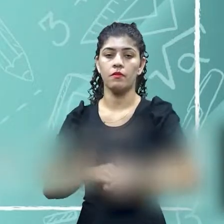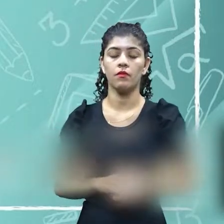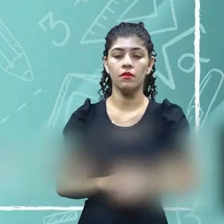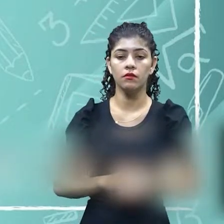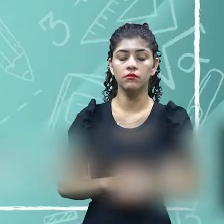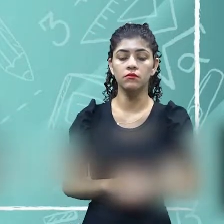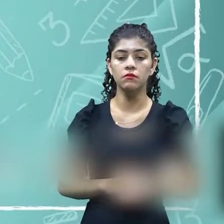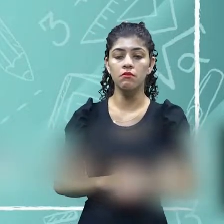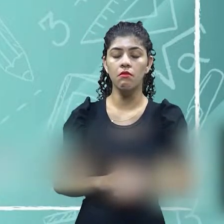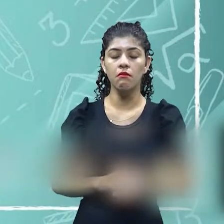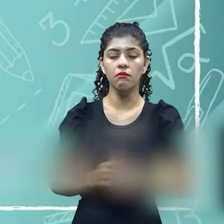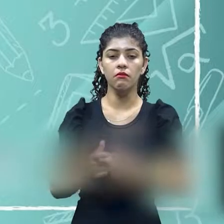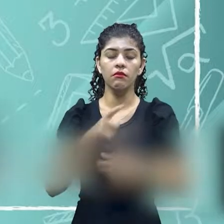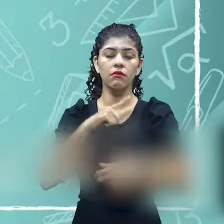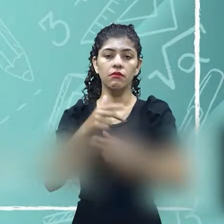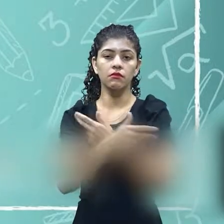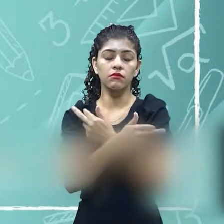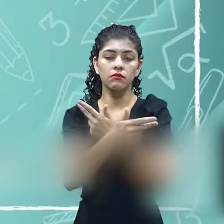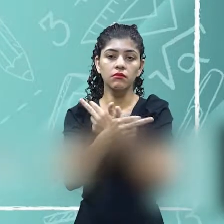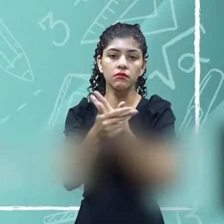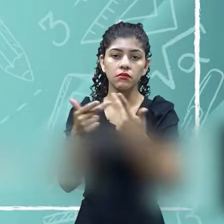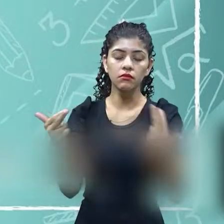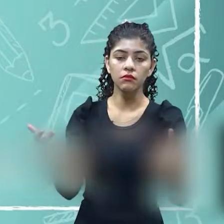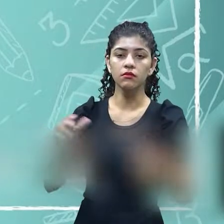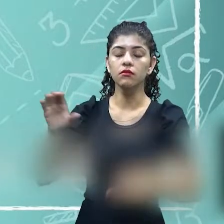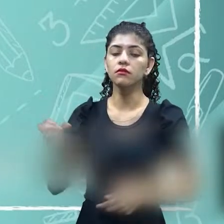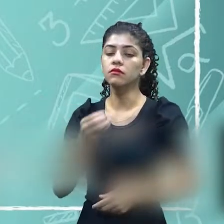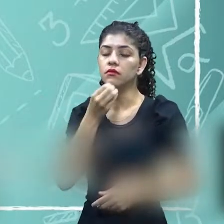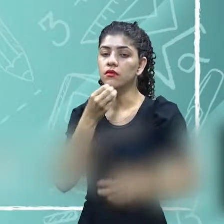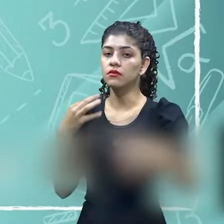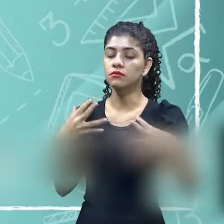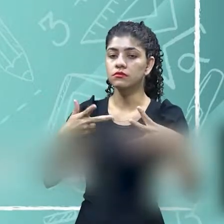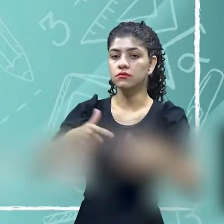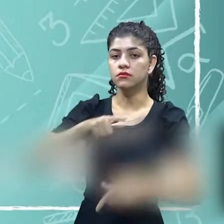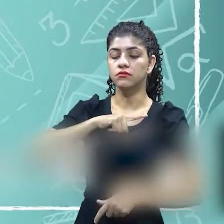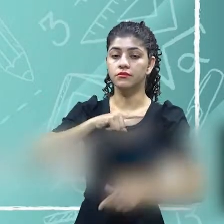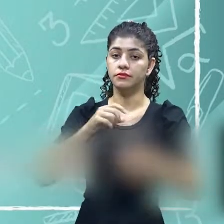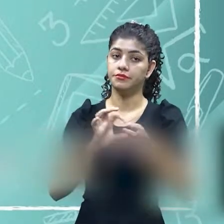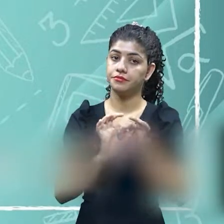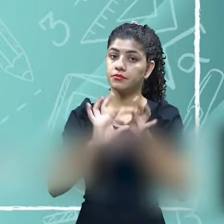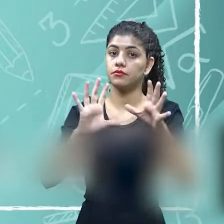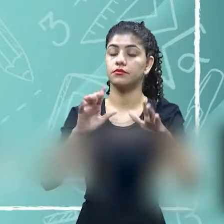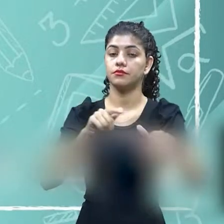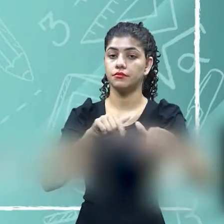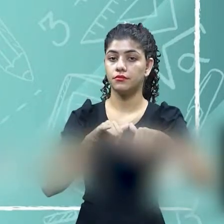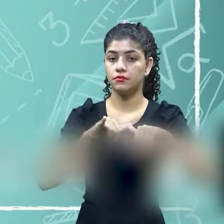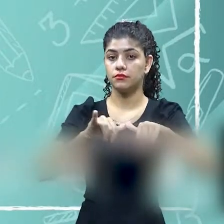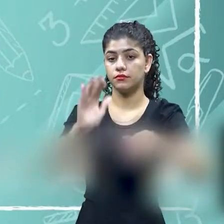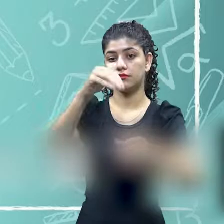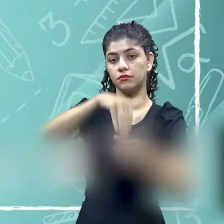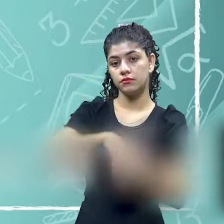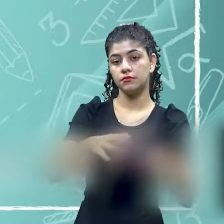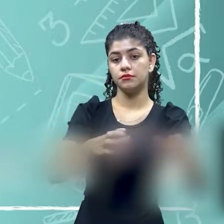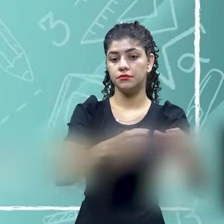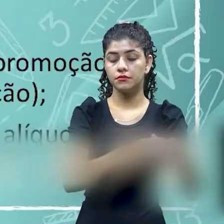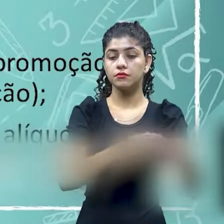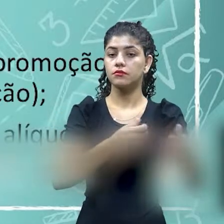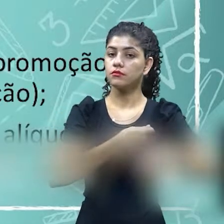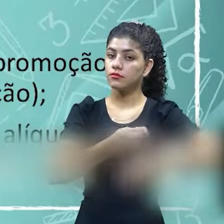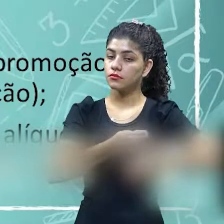isso, aonde abrange o que? A diversidade, as oportunidades para que todos tenham livre comércio dentro daquele bloco